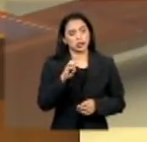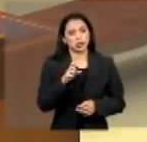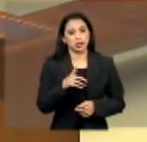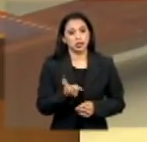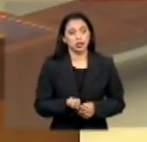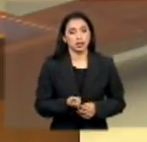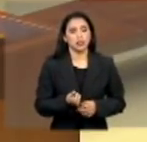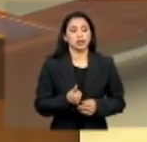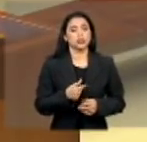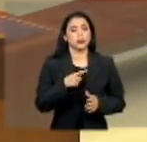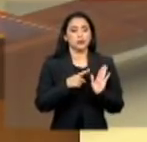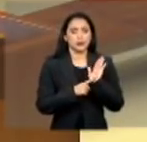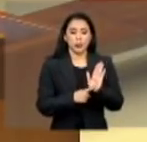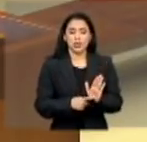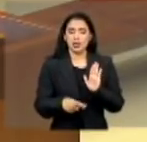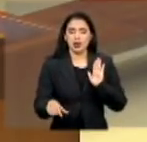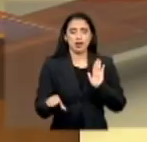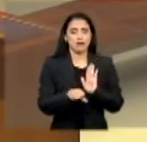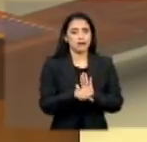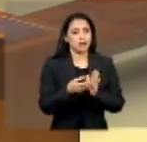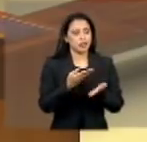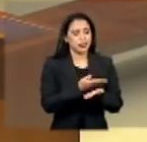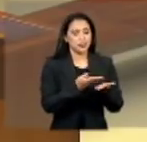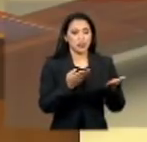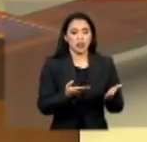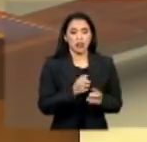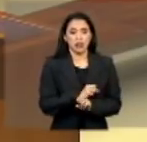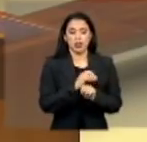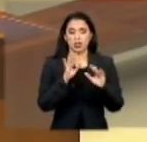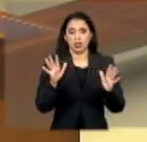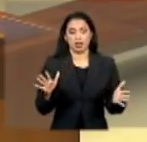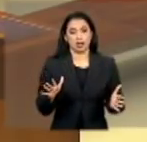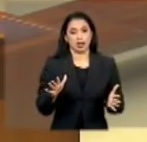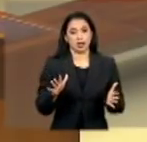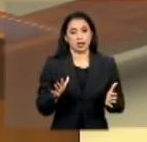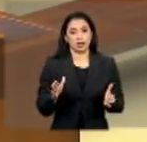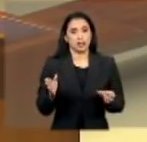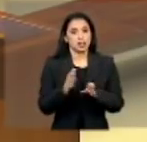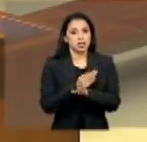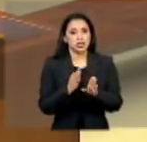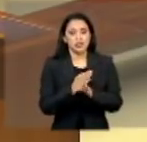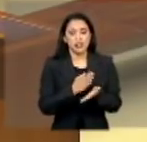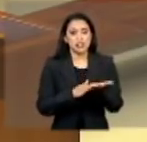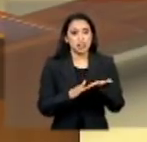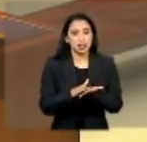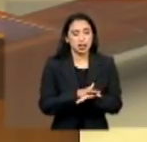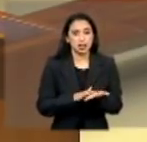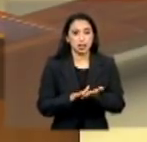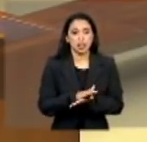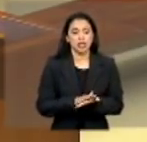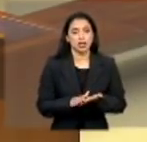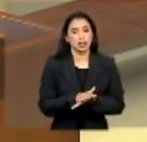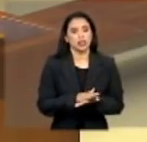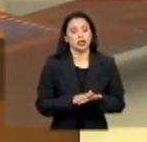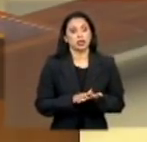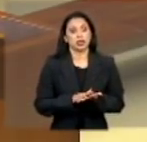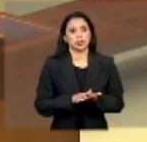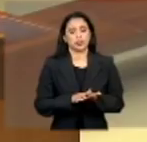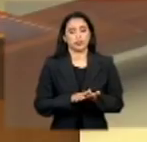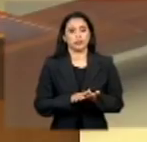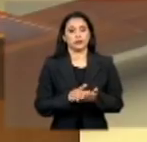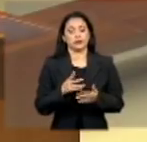clara direta sem nenhuma cerimônia a atos praticados supostamente pelo